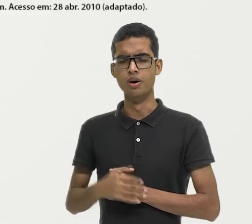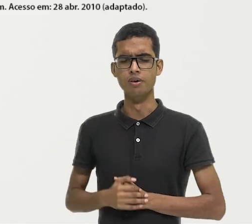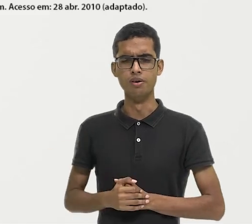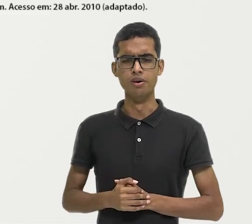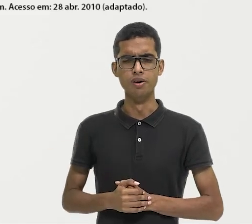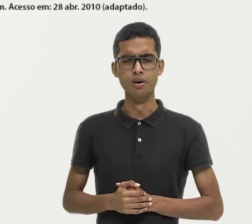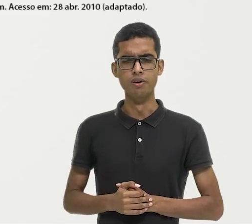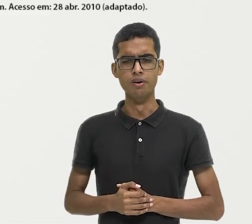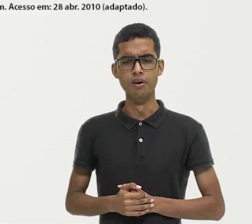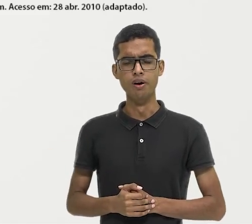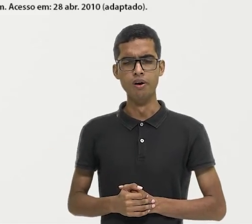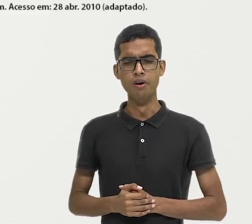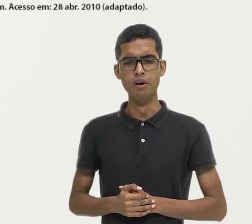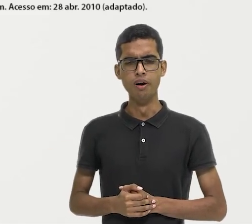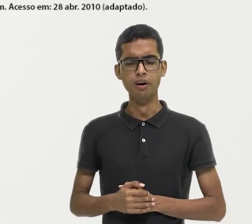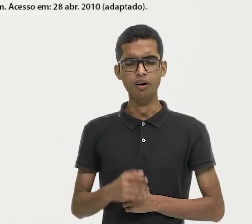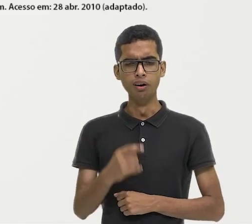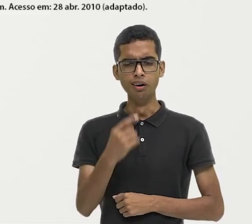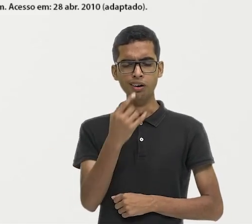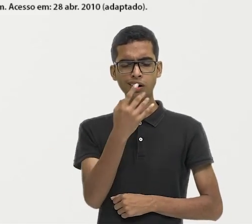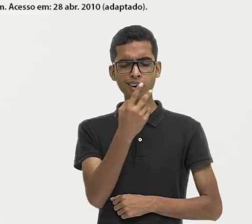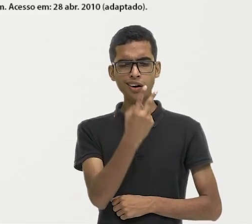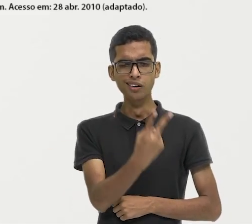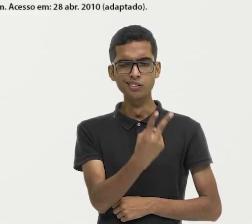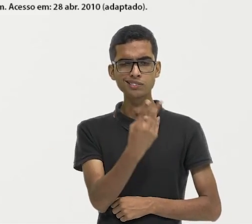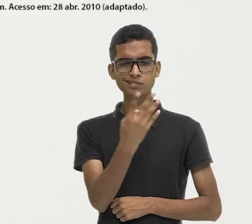multiplicação, ela equivale a